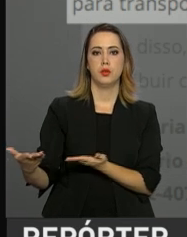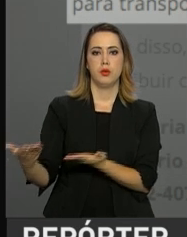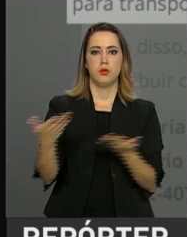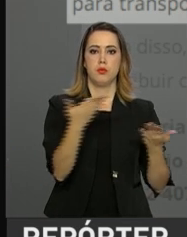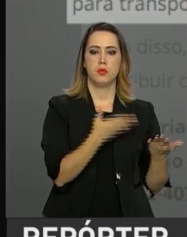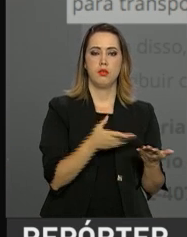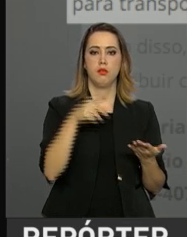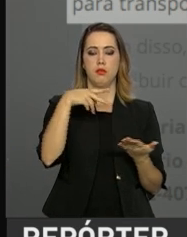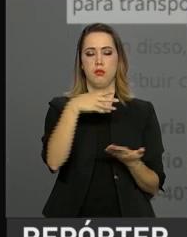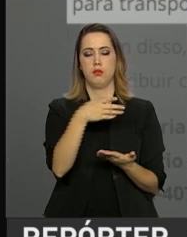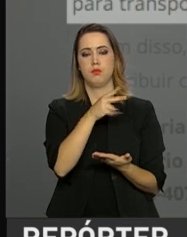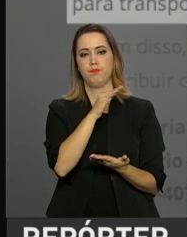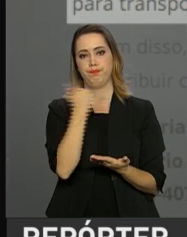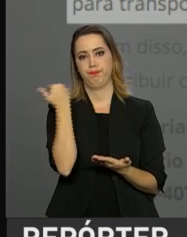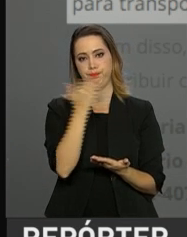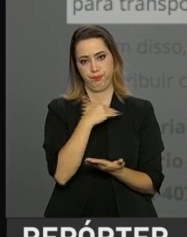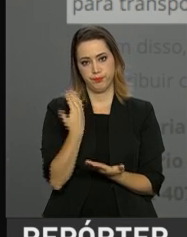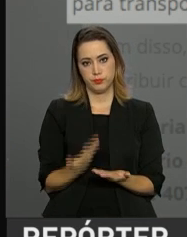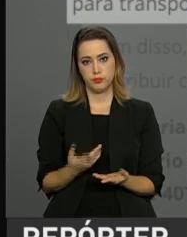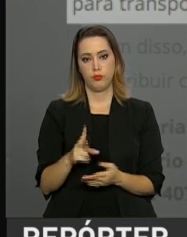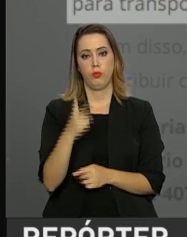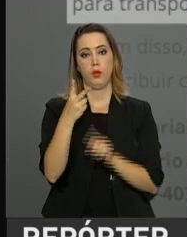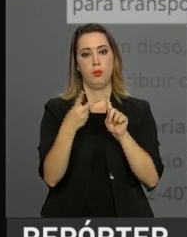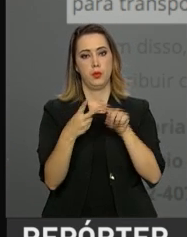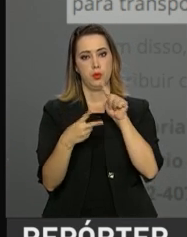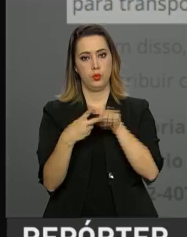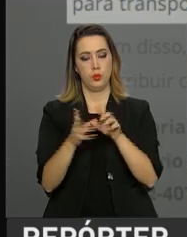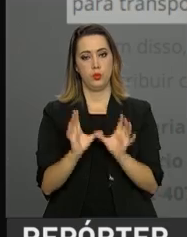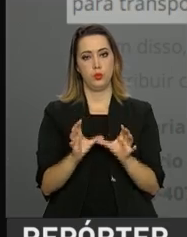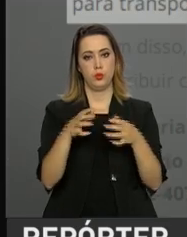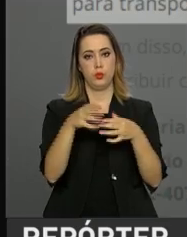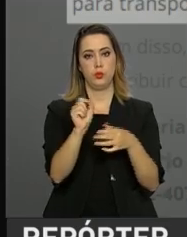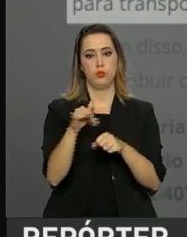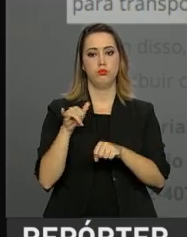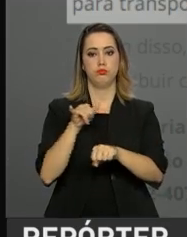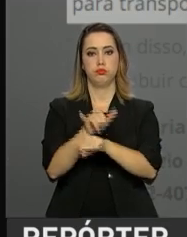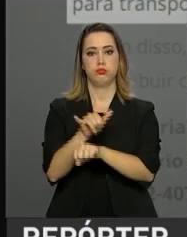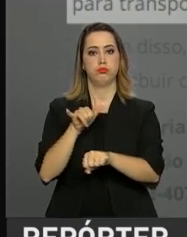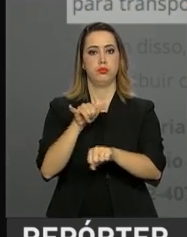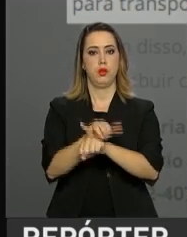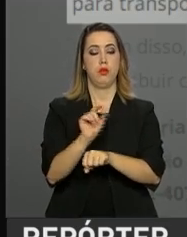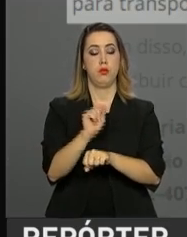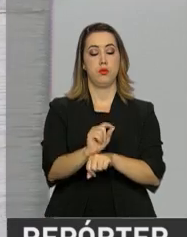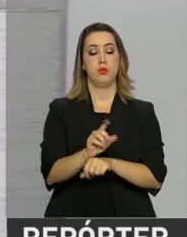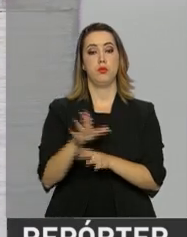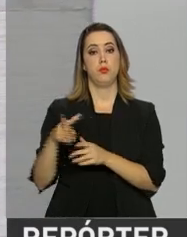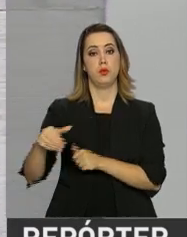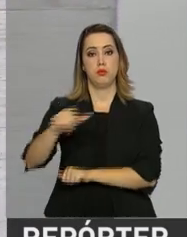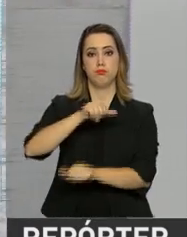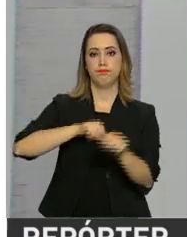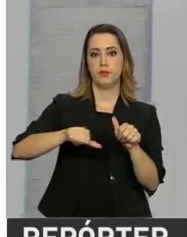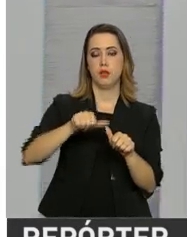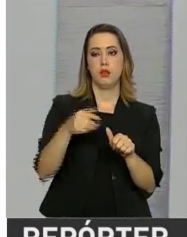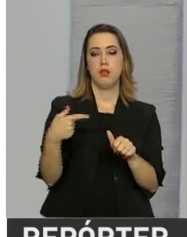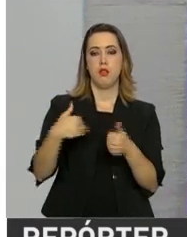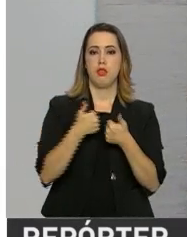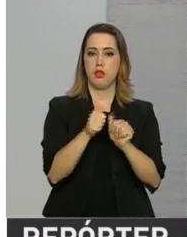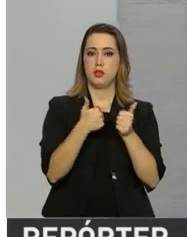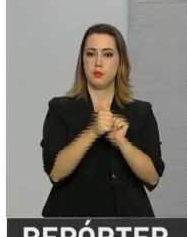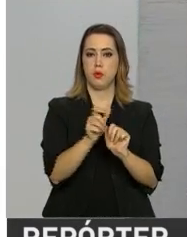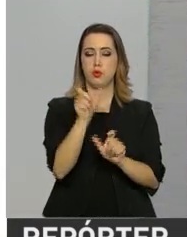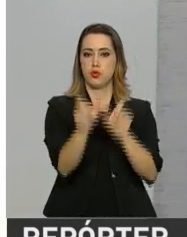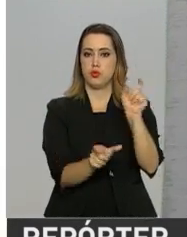vítimas também foram disponibilizadas duas aeronaves para transporte de familiares e militares o ministério das relações